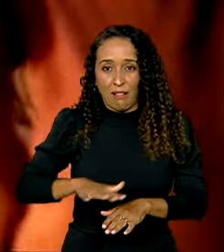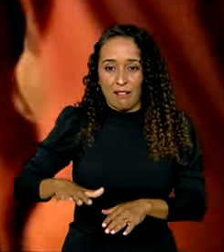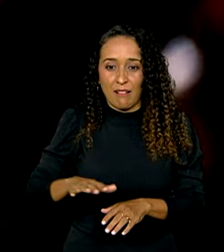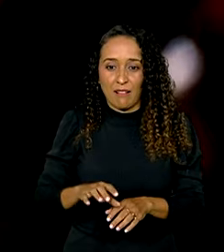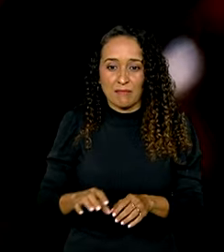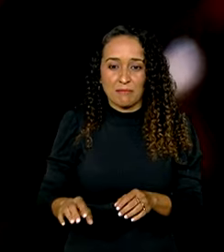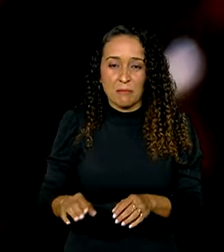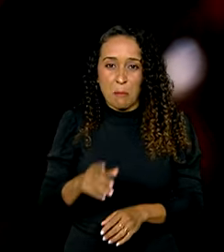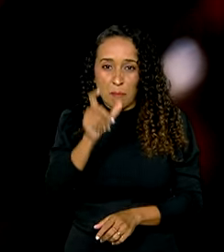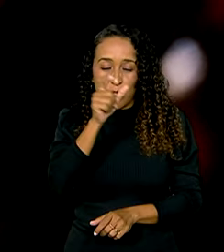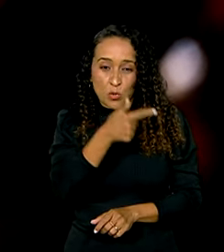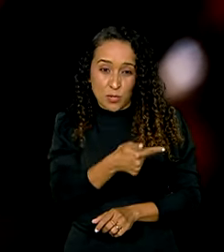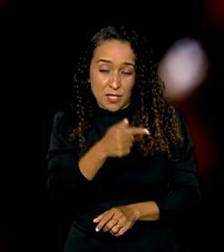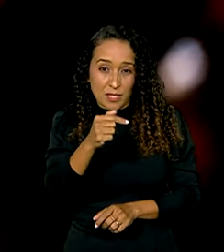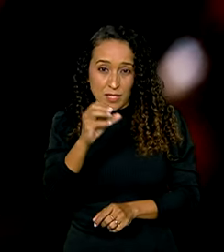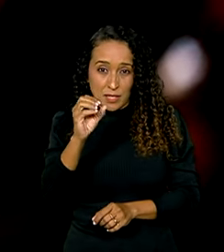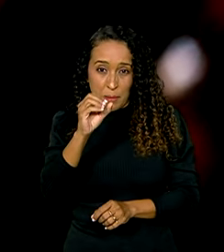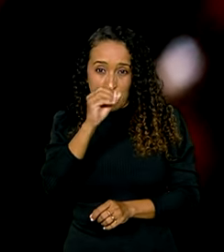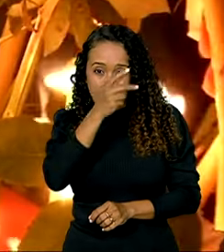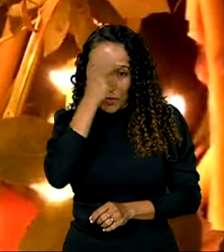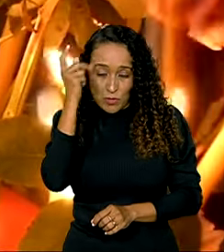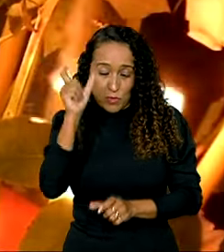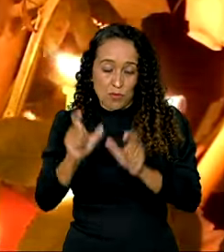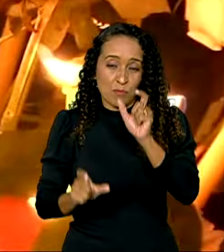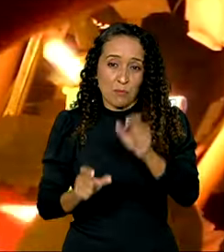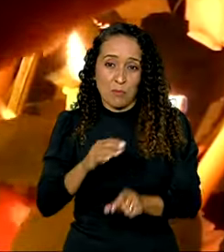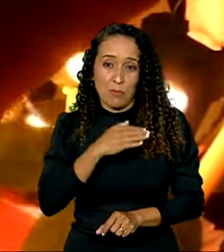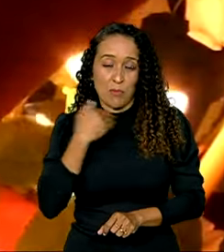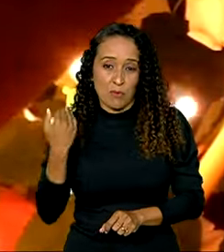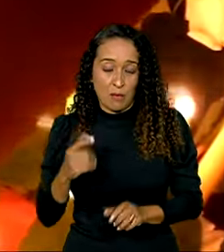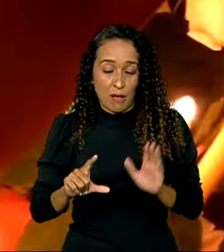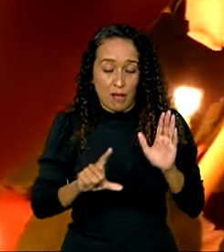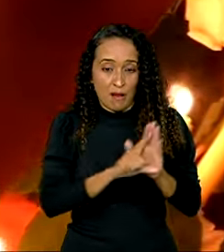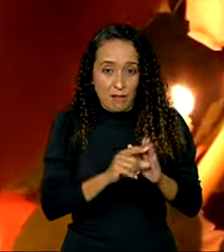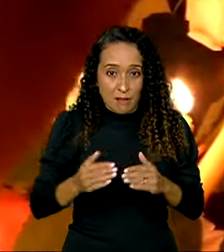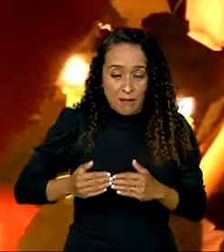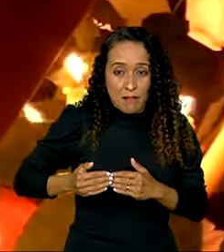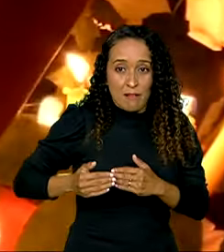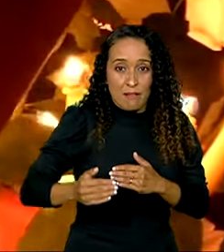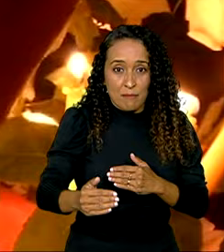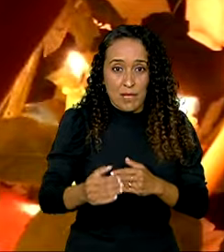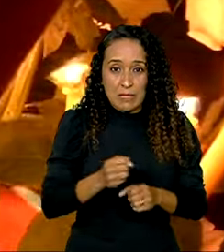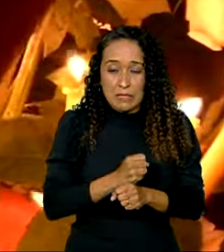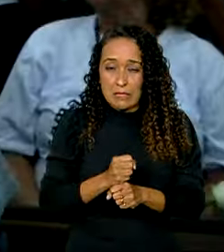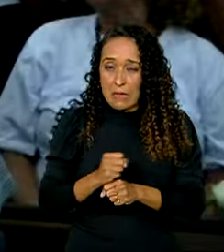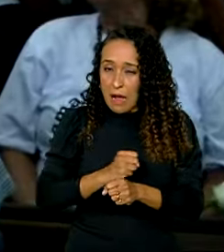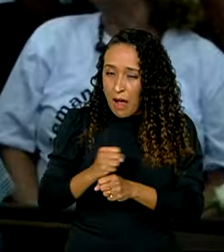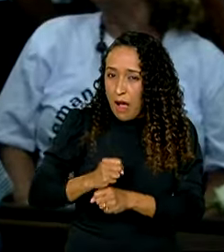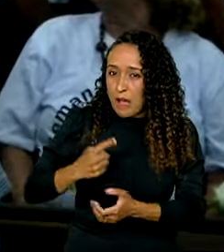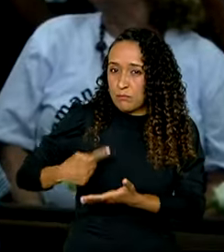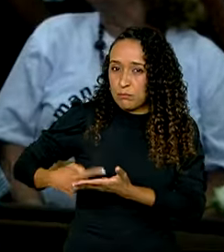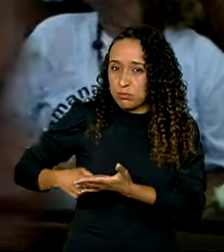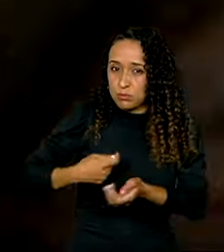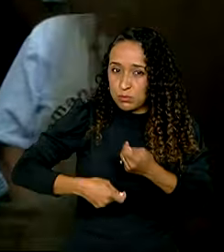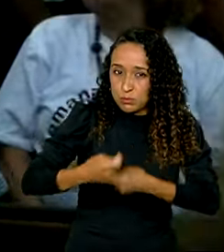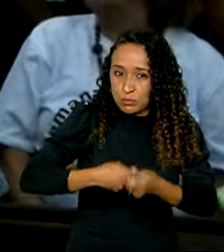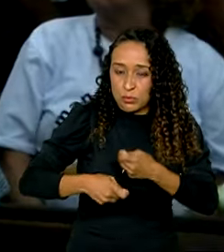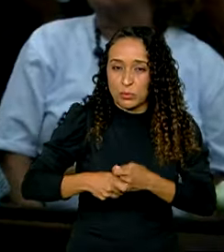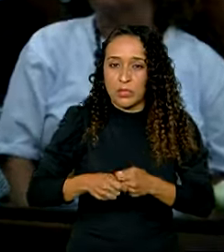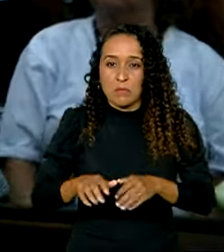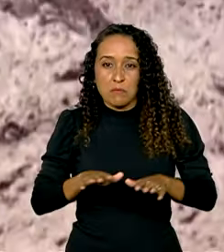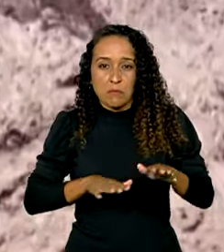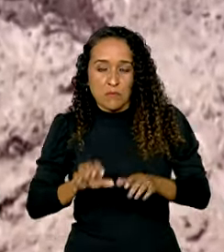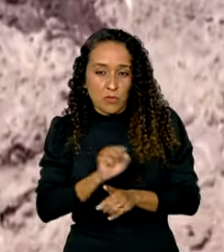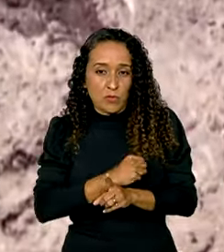matou 272 pessoas. A lei entra em vigor após anos de negociações que envolvem